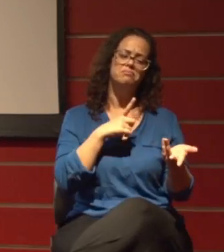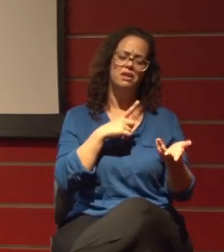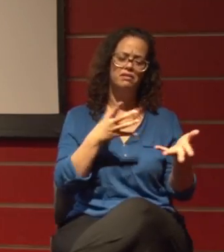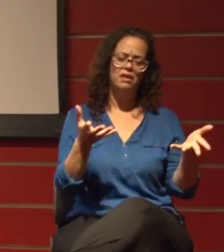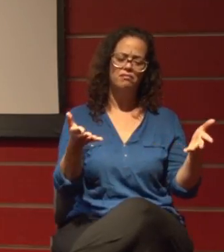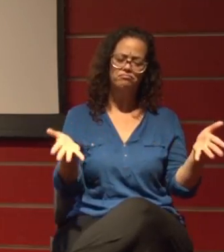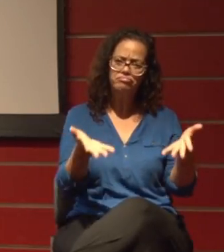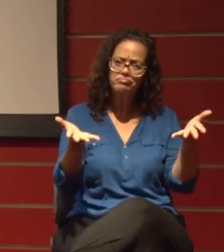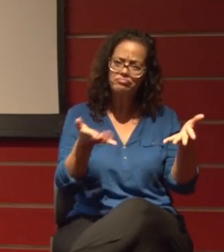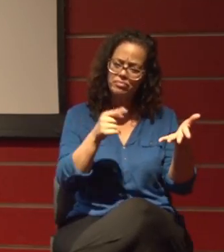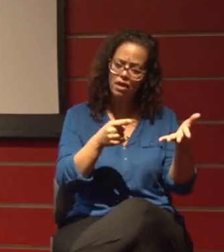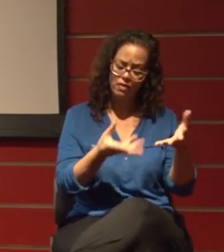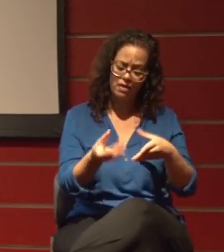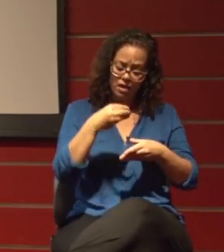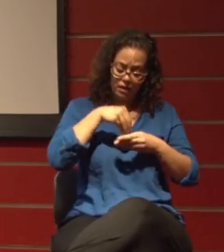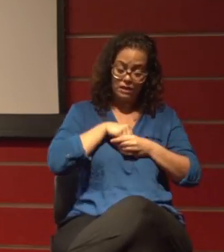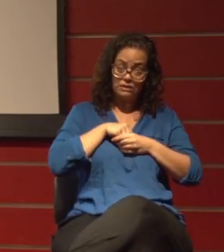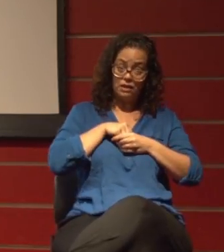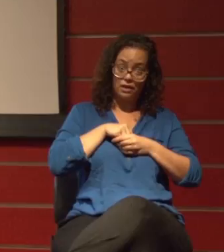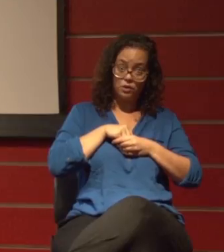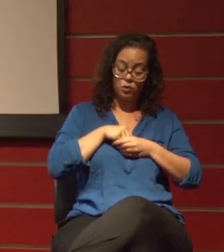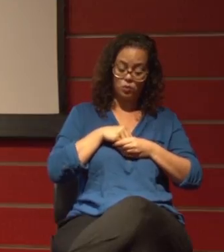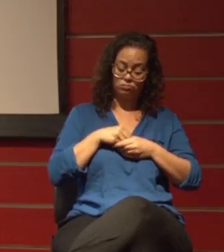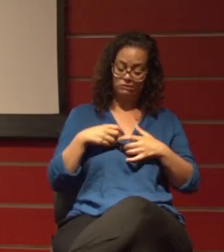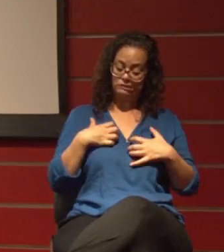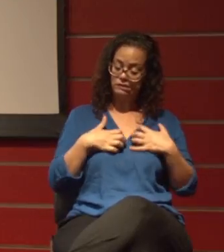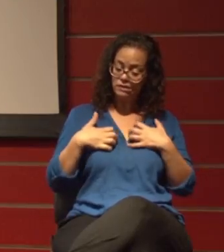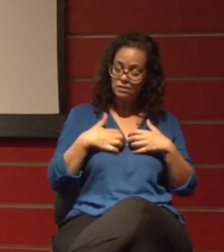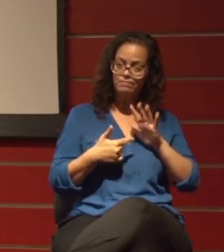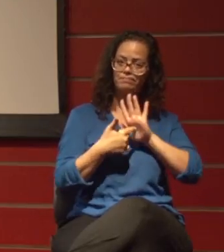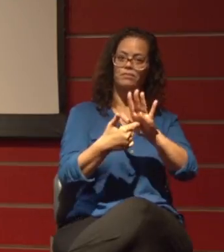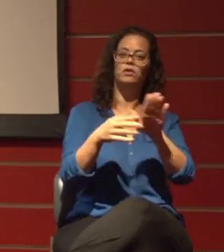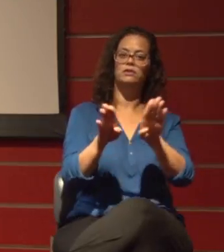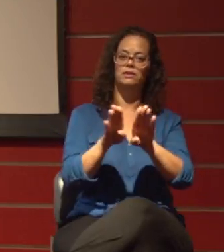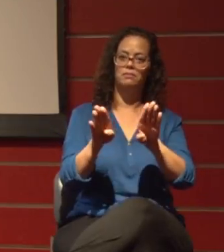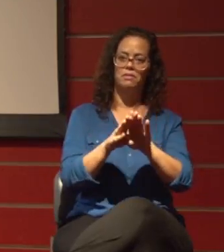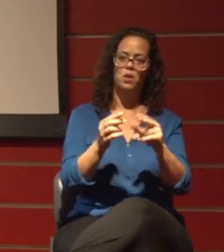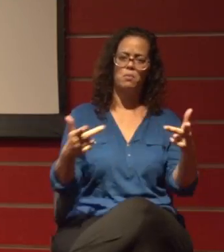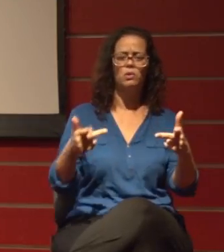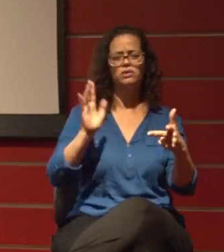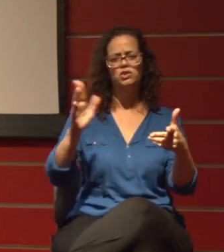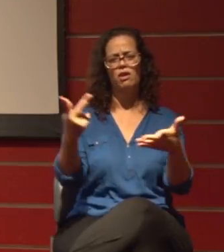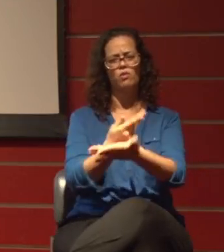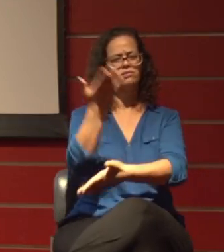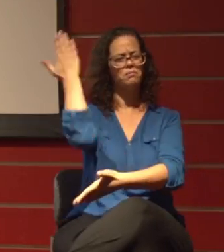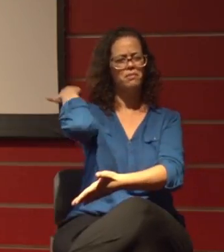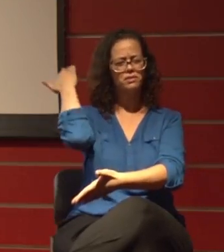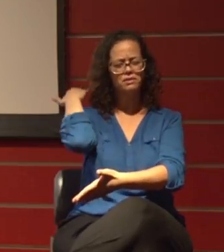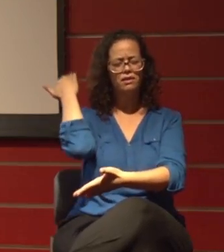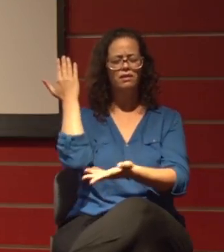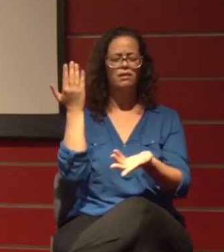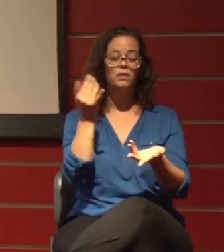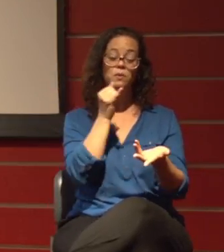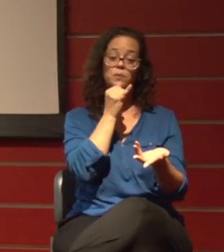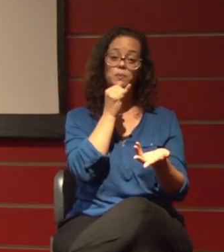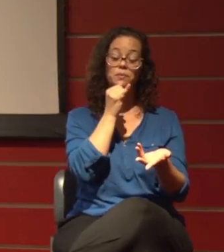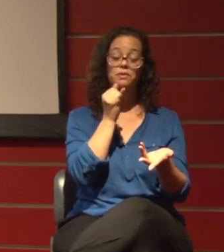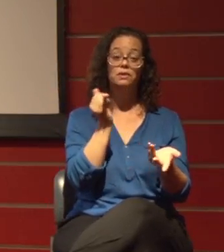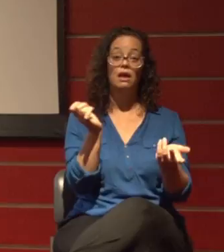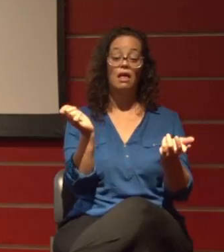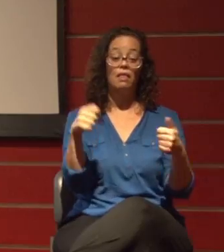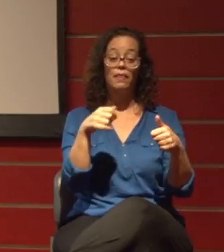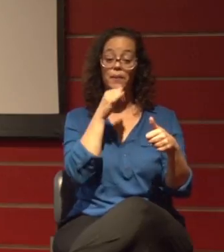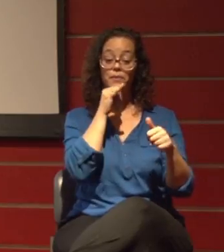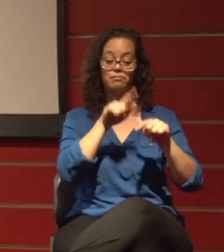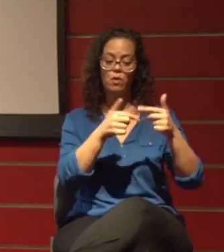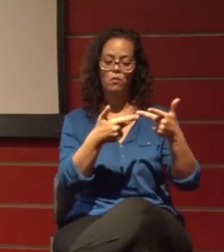mostrar mais do conflito interno do protagonista também mostrando algo do passado né ou seja aí você pode trabalhar com